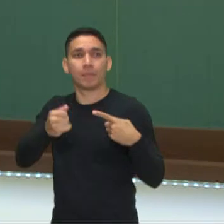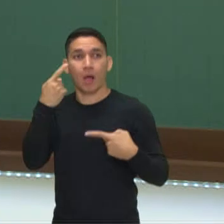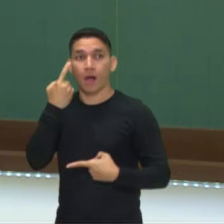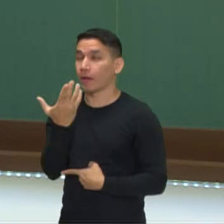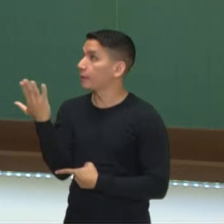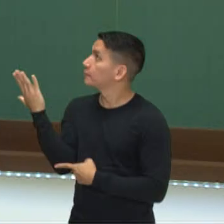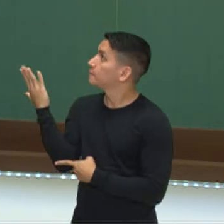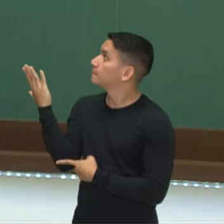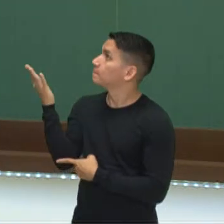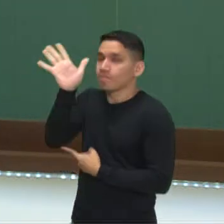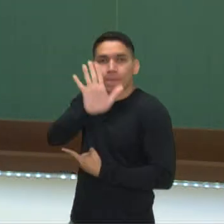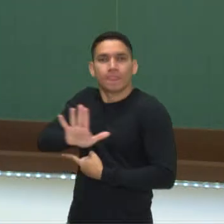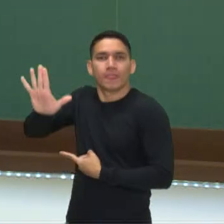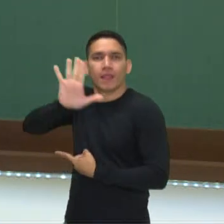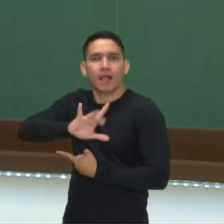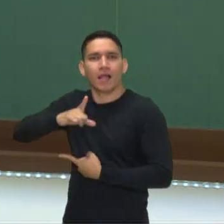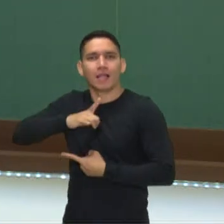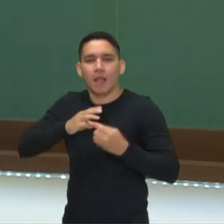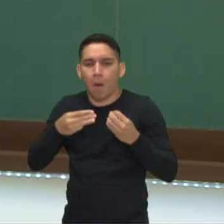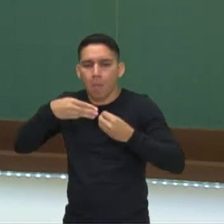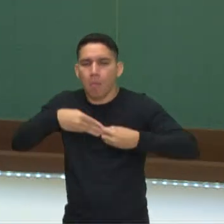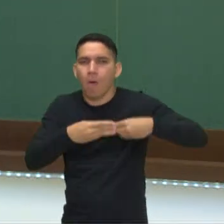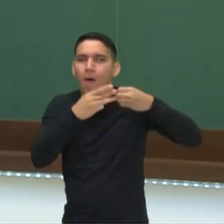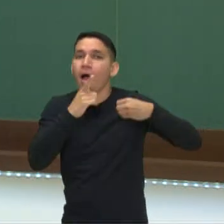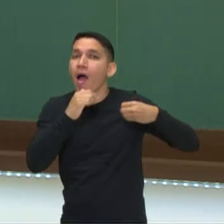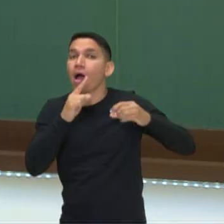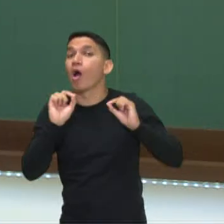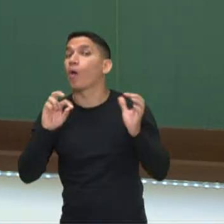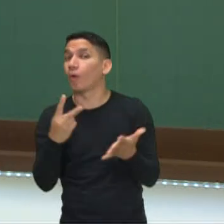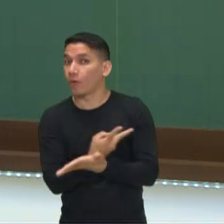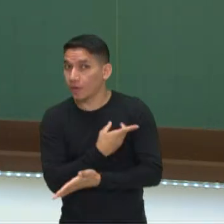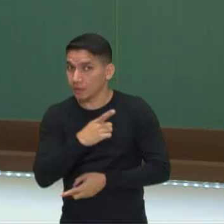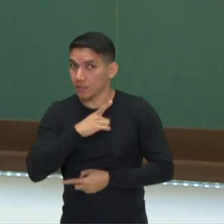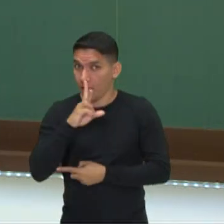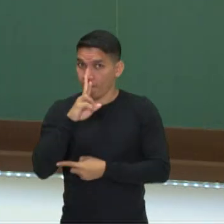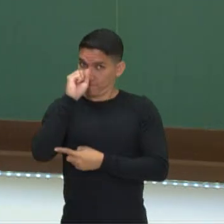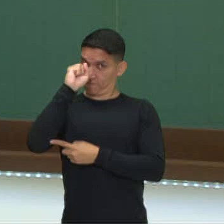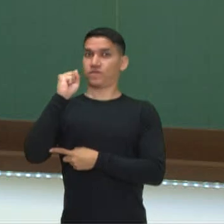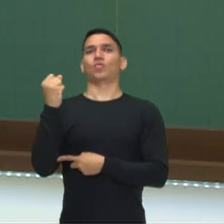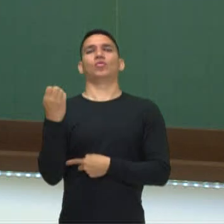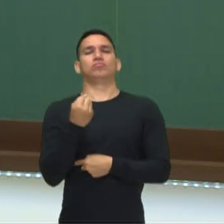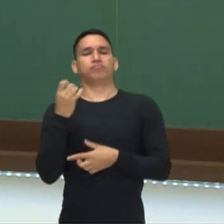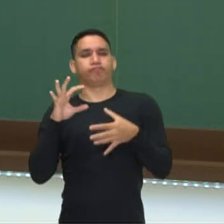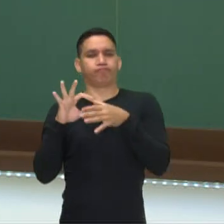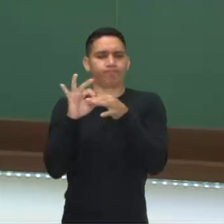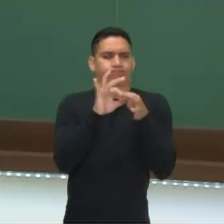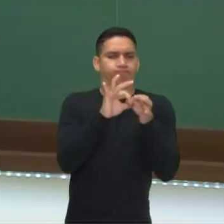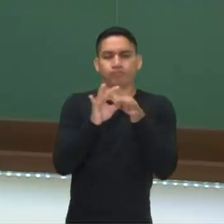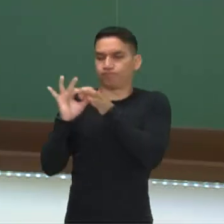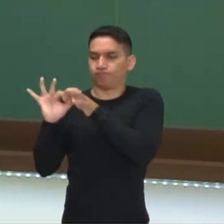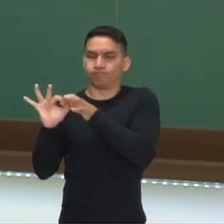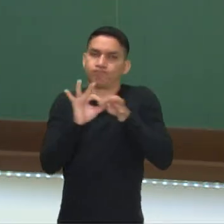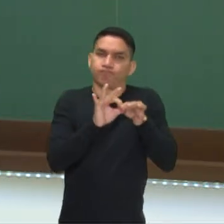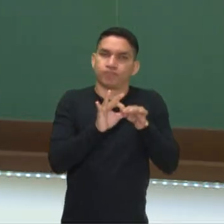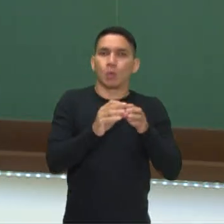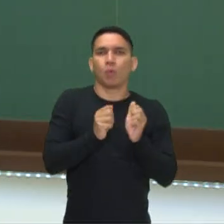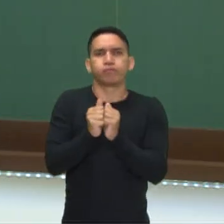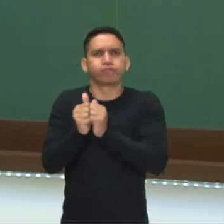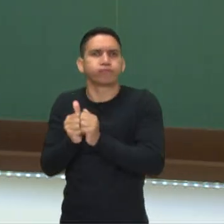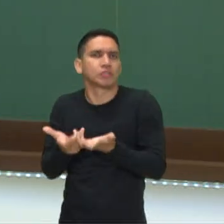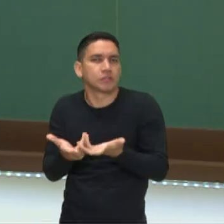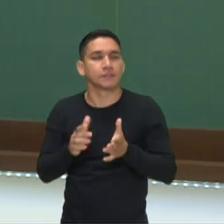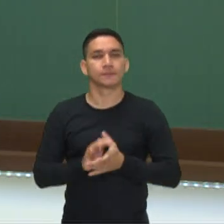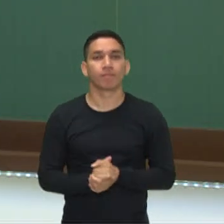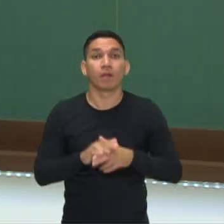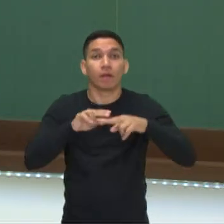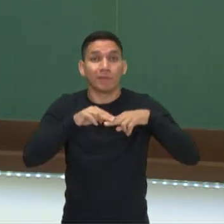a imagem. Essas moléculas de água, elas têm uma força muito grande de coesão entre uma e a outra, tá?